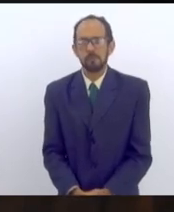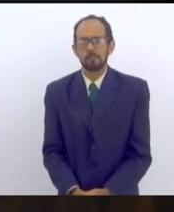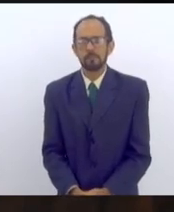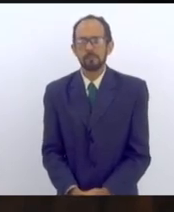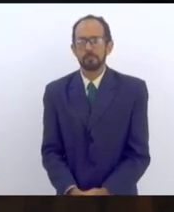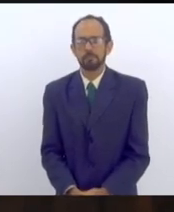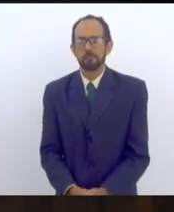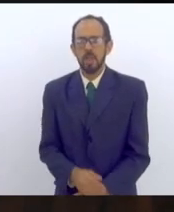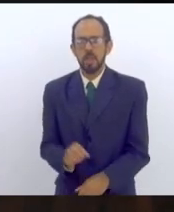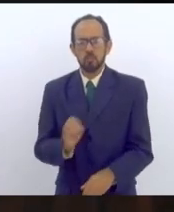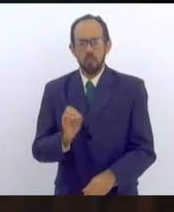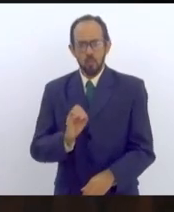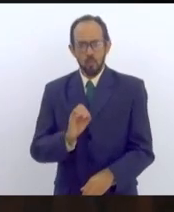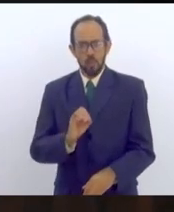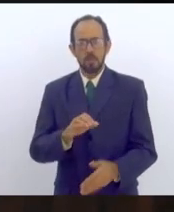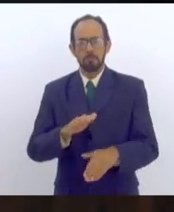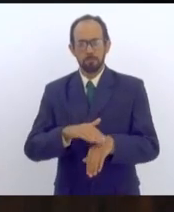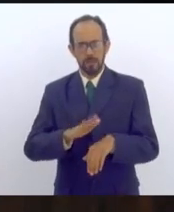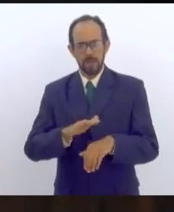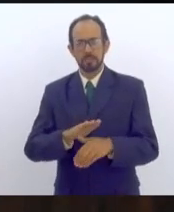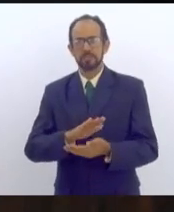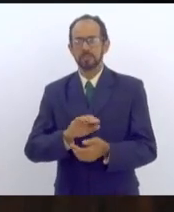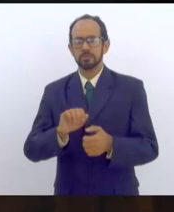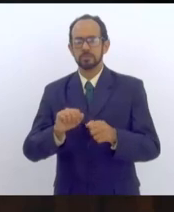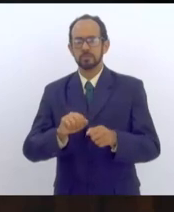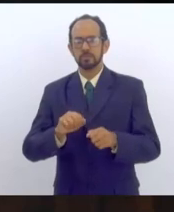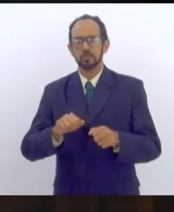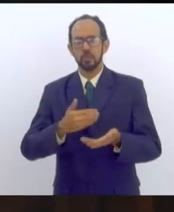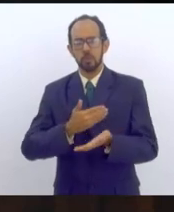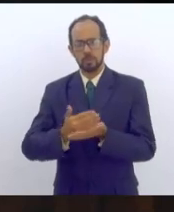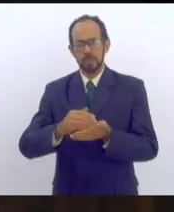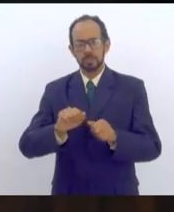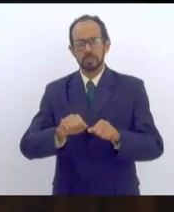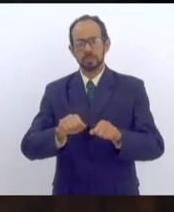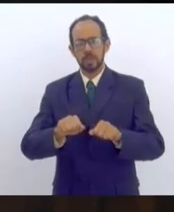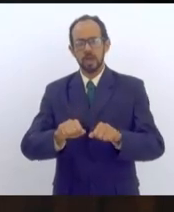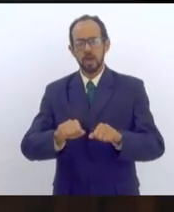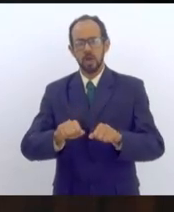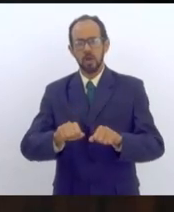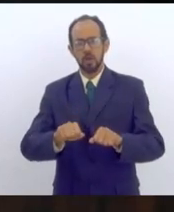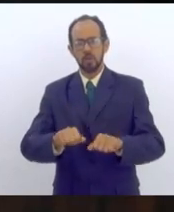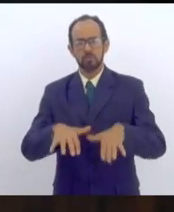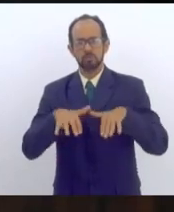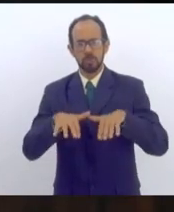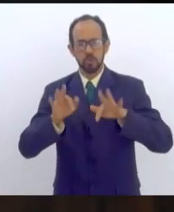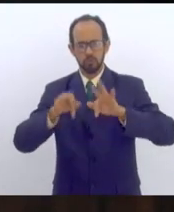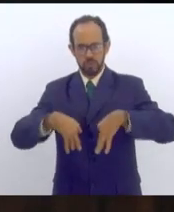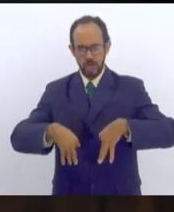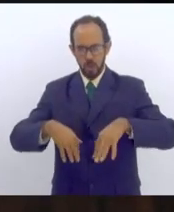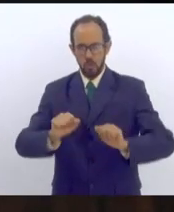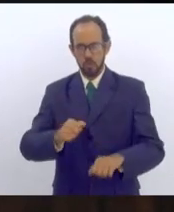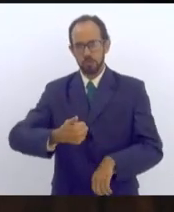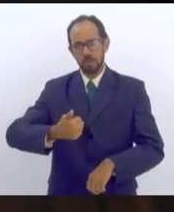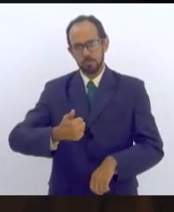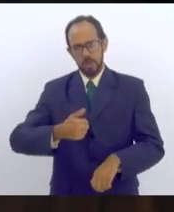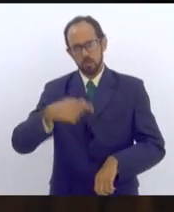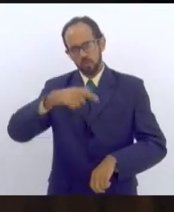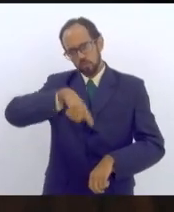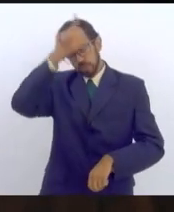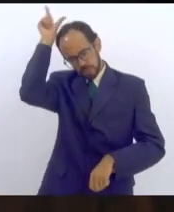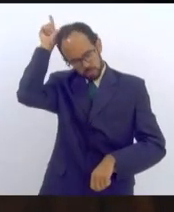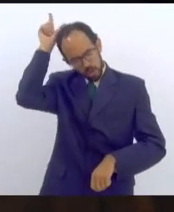Nada mais havendo a tratar na ordem do dia, passa-se ao expediente final. Primeiro orador inscrito, deputado Luiz